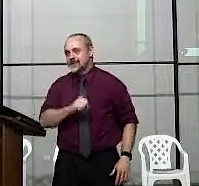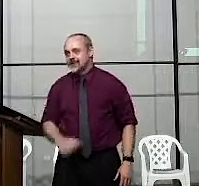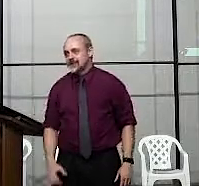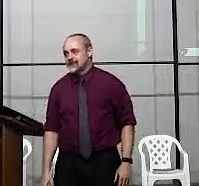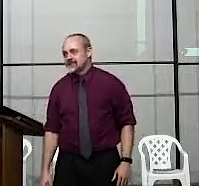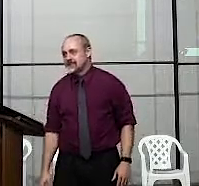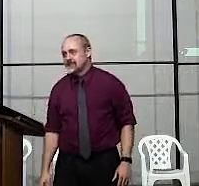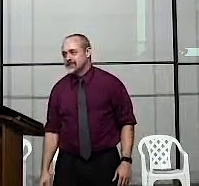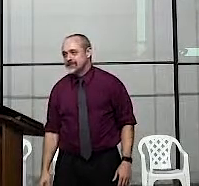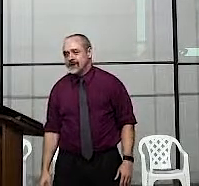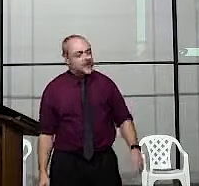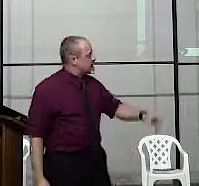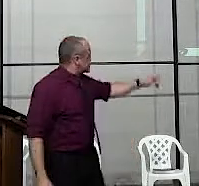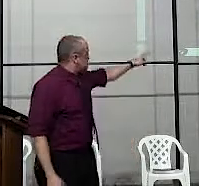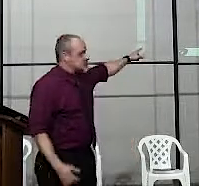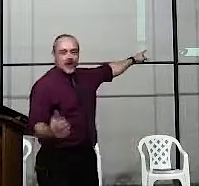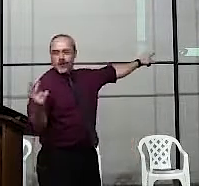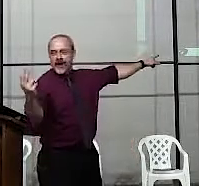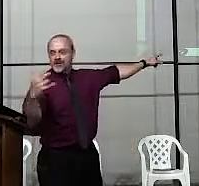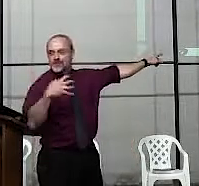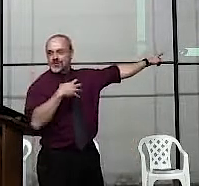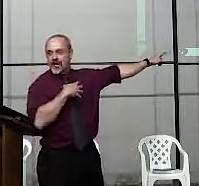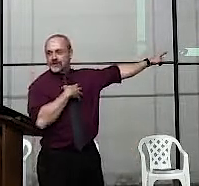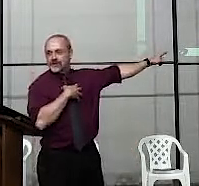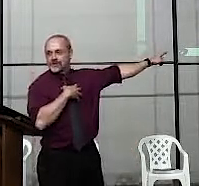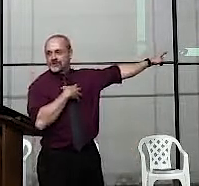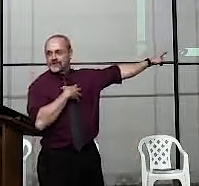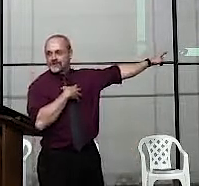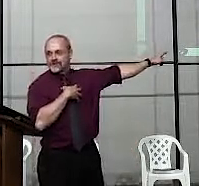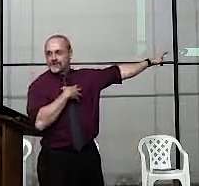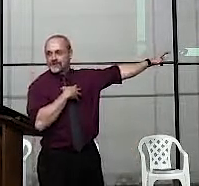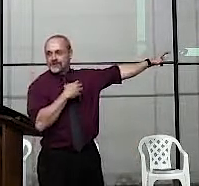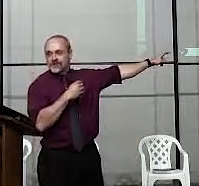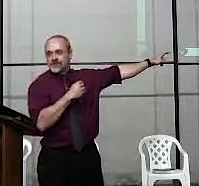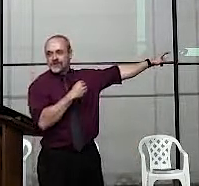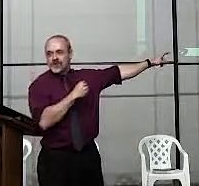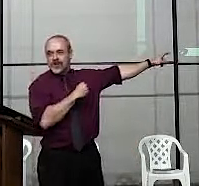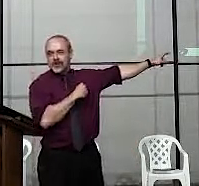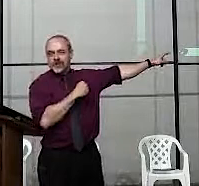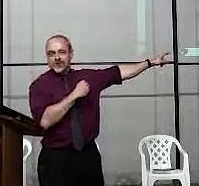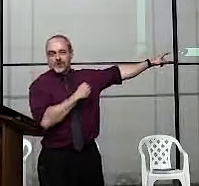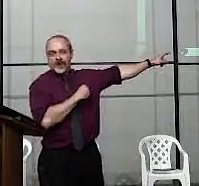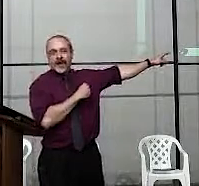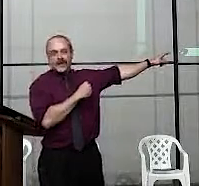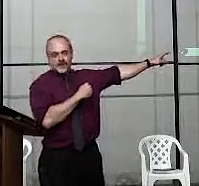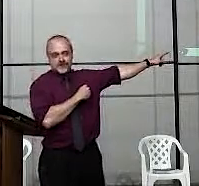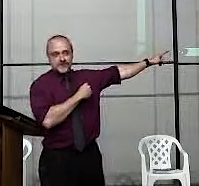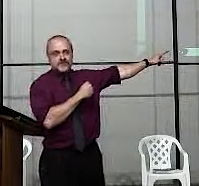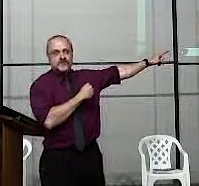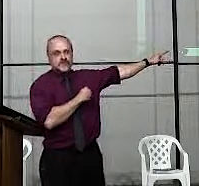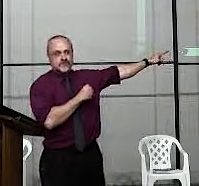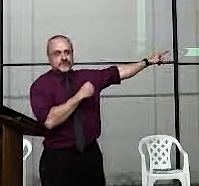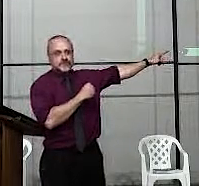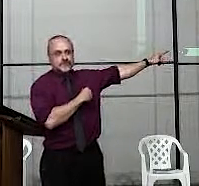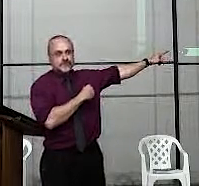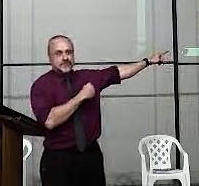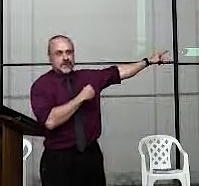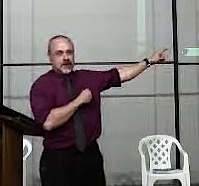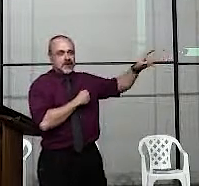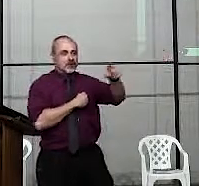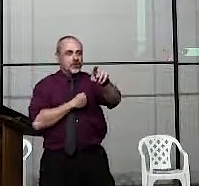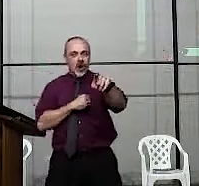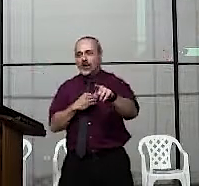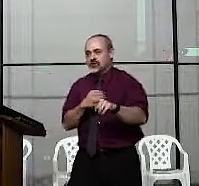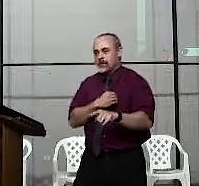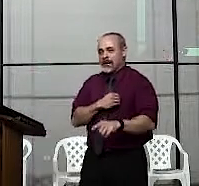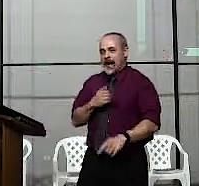Acontece rapidinho. Mas isso é o mesmo jeito do que o nosso pecado.